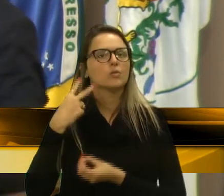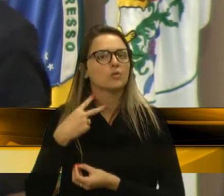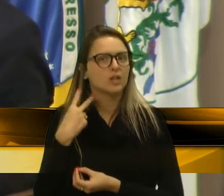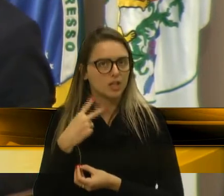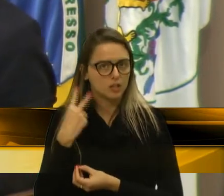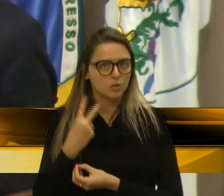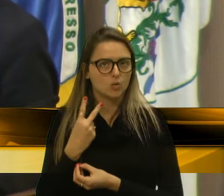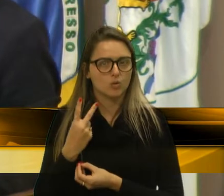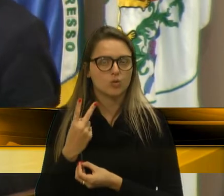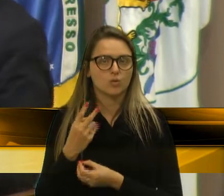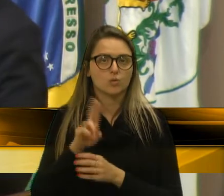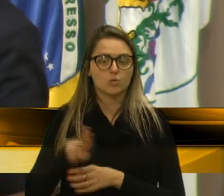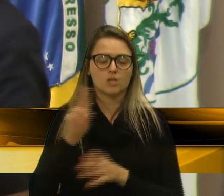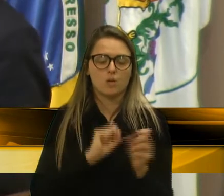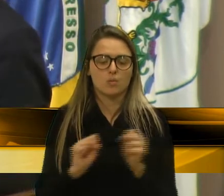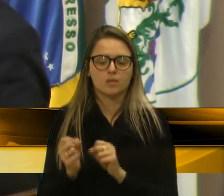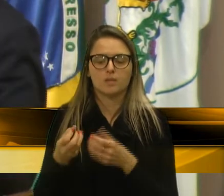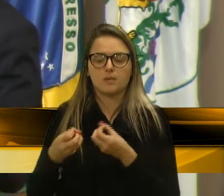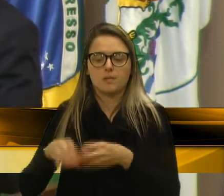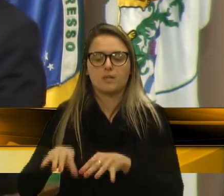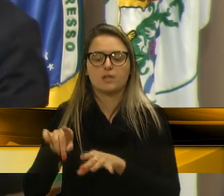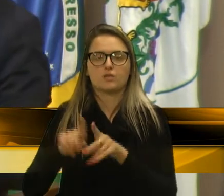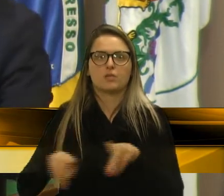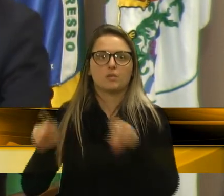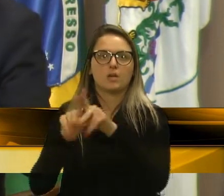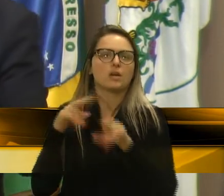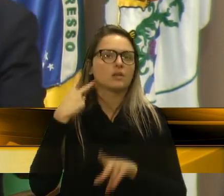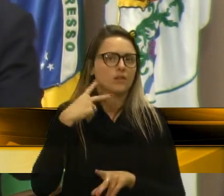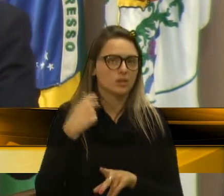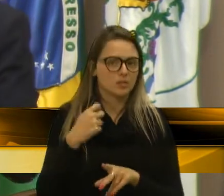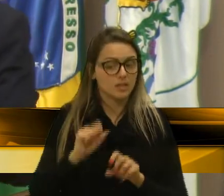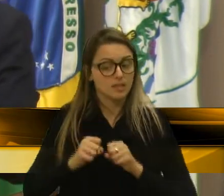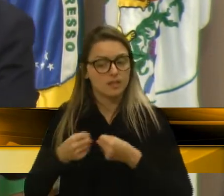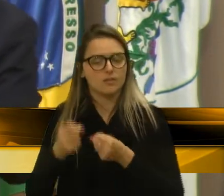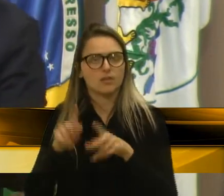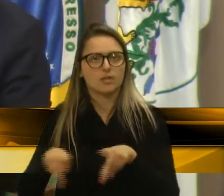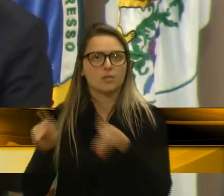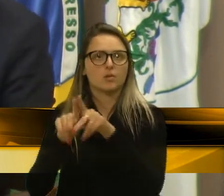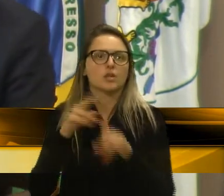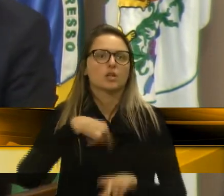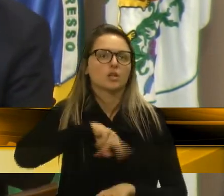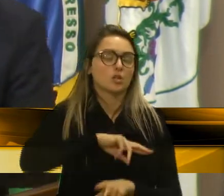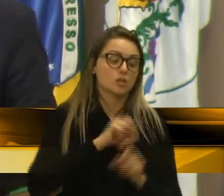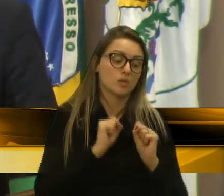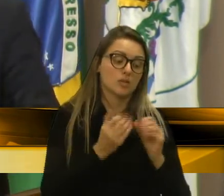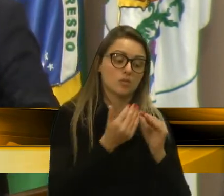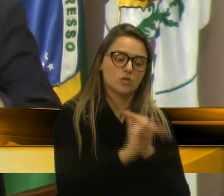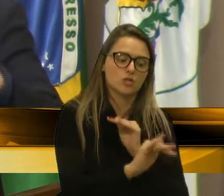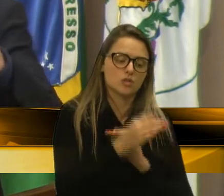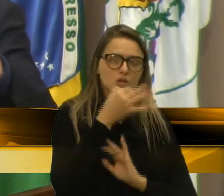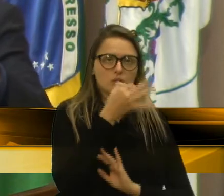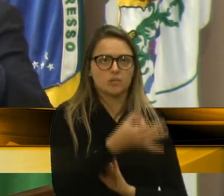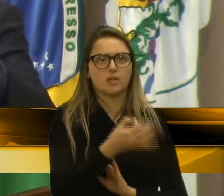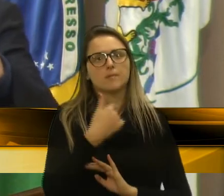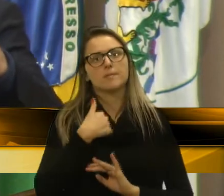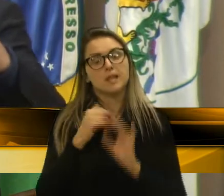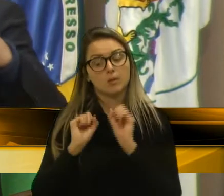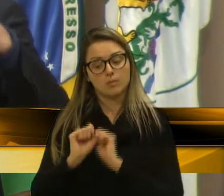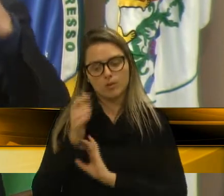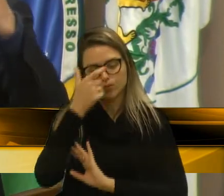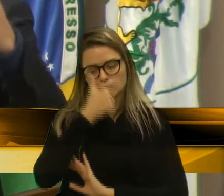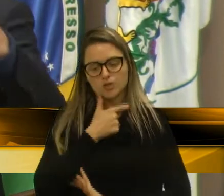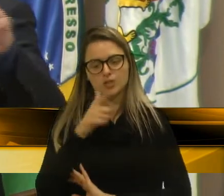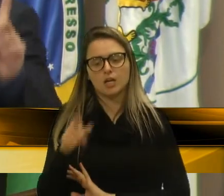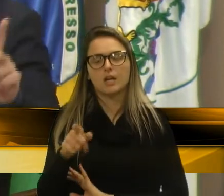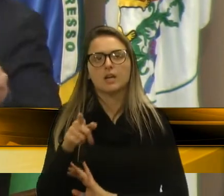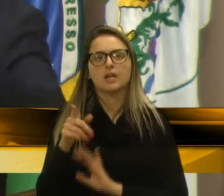o povo. O vereador tem que estar aqui para defender o povo. Nós podemos questionar opiniões. Eventualmente, eu posso achar que um colega defendeu uma